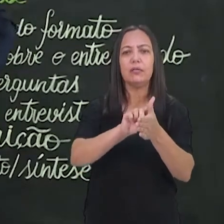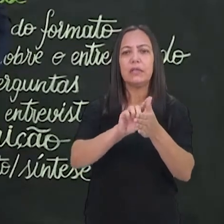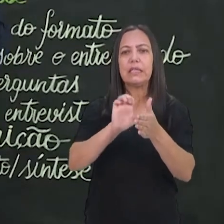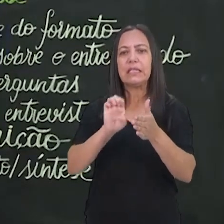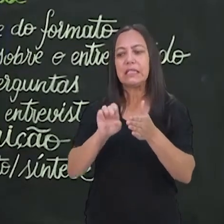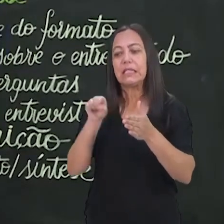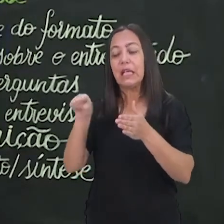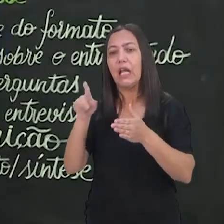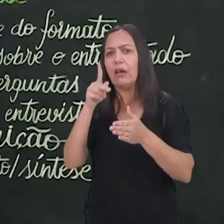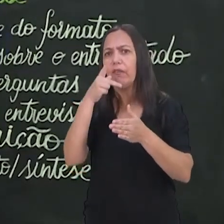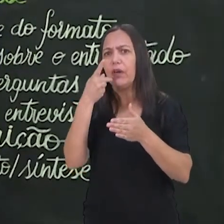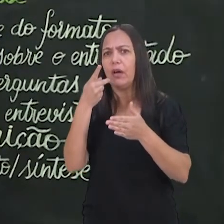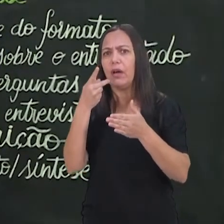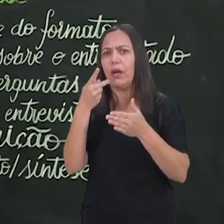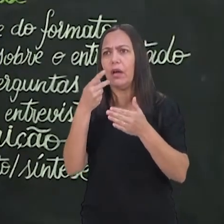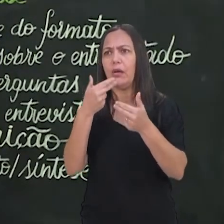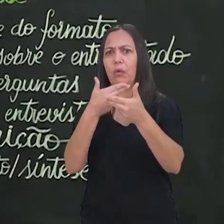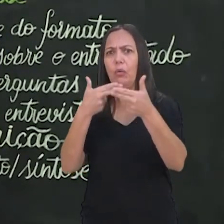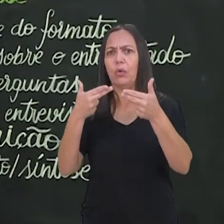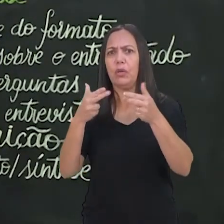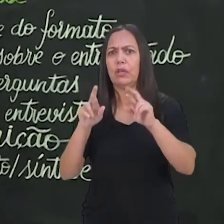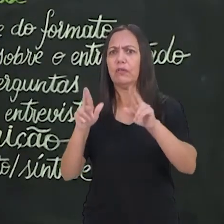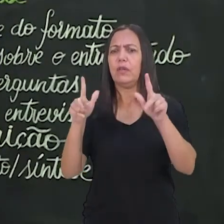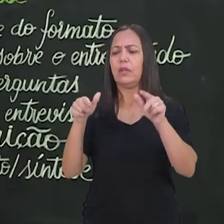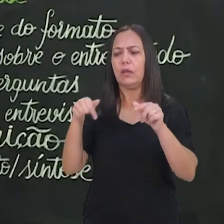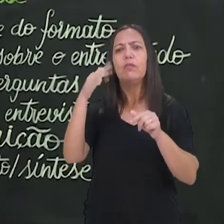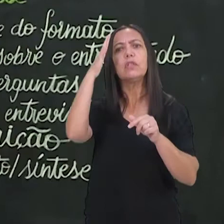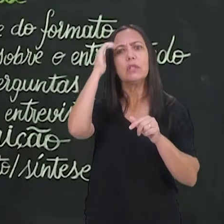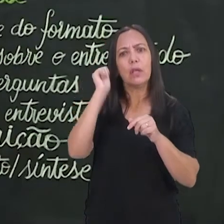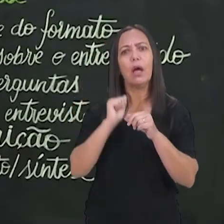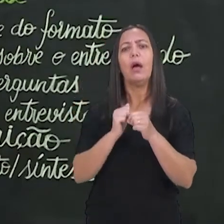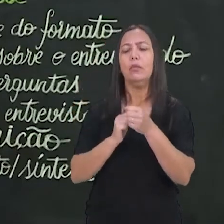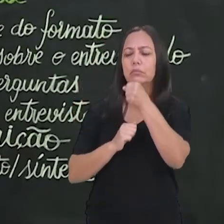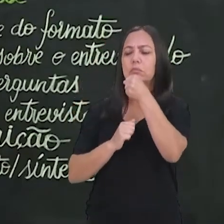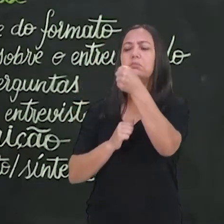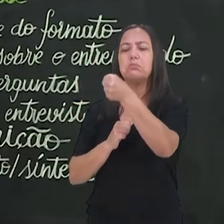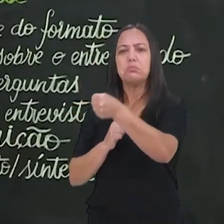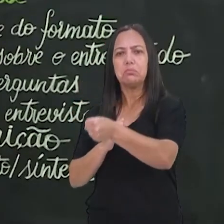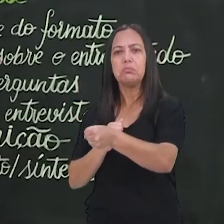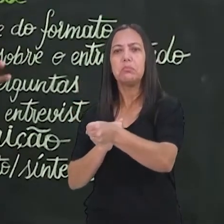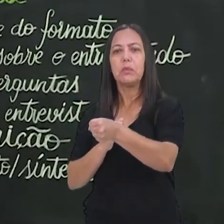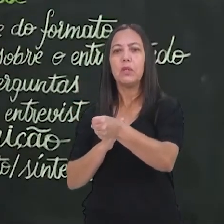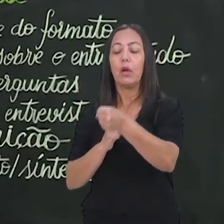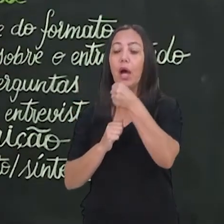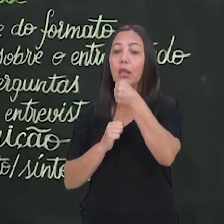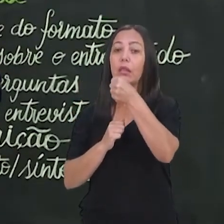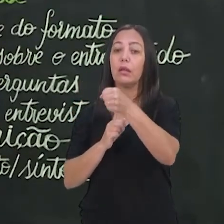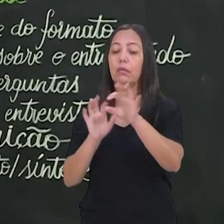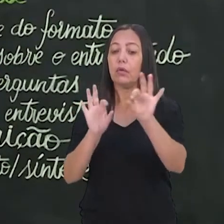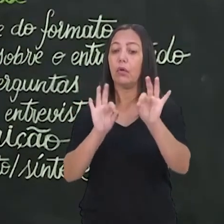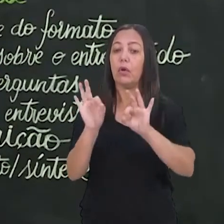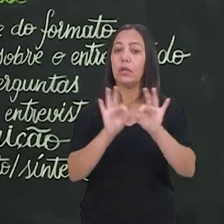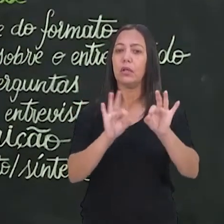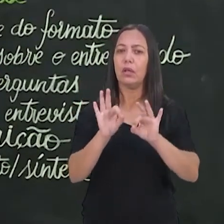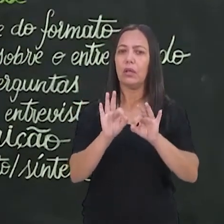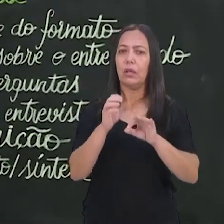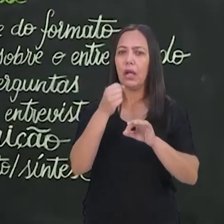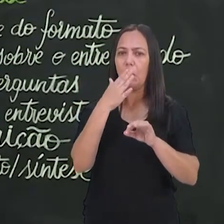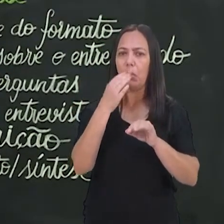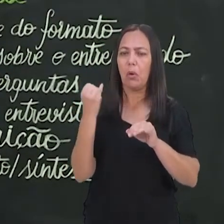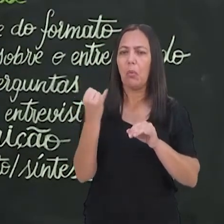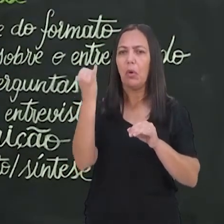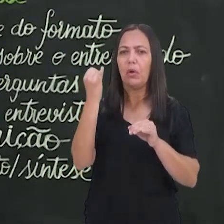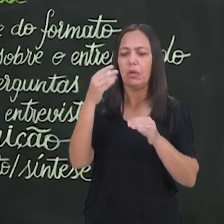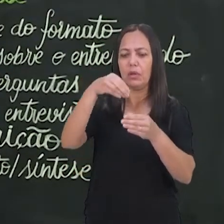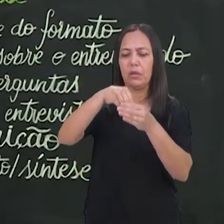coisa, você já lança uma pergunta baseado no que ela falou. A entrevista não estruturada não é muito recomendada para um trabalho escolar, ou seja, uma entrevista que